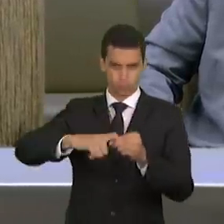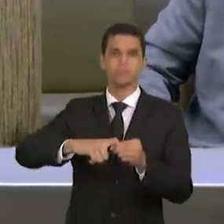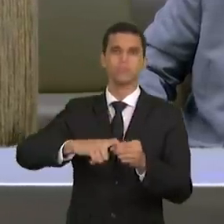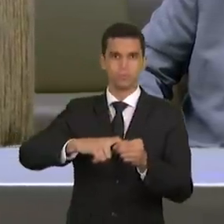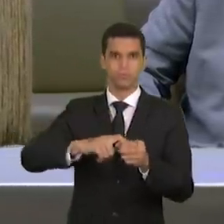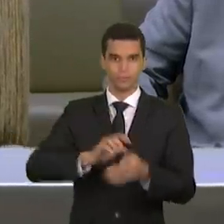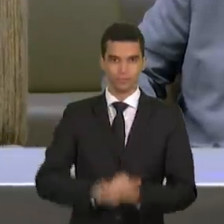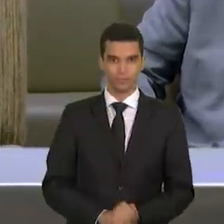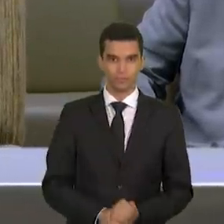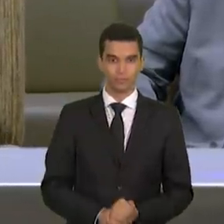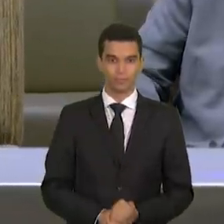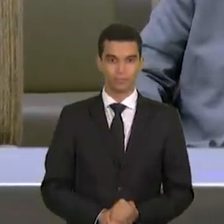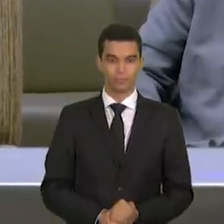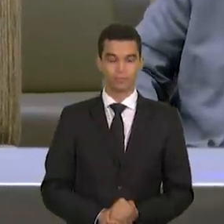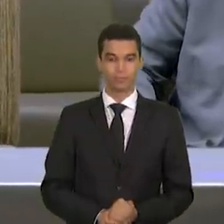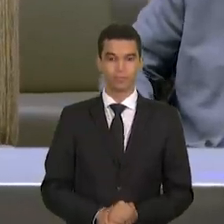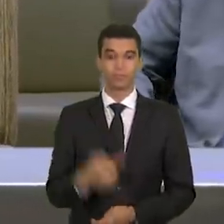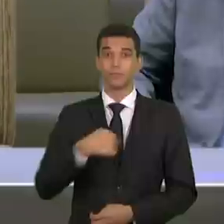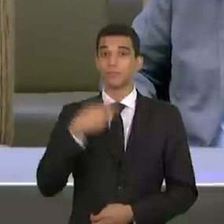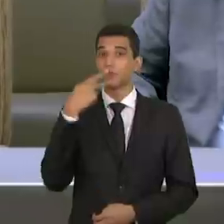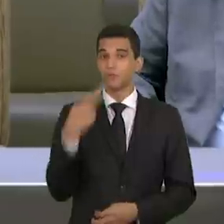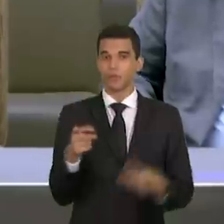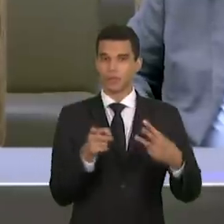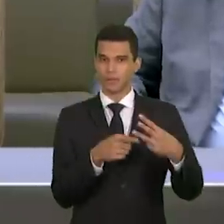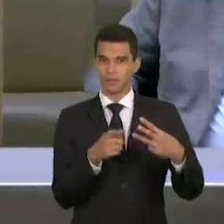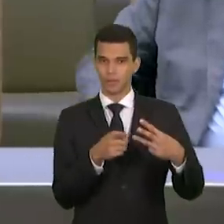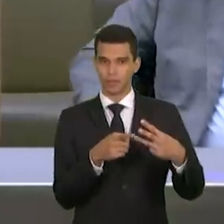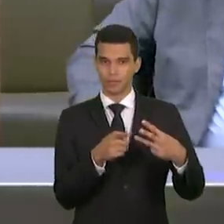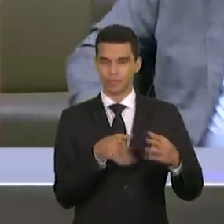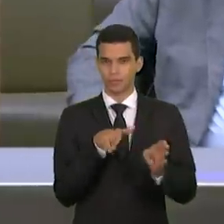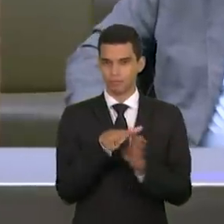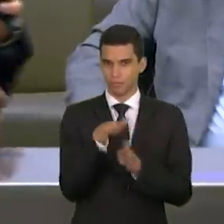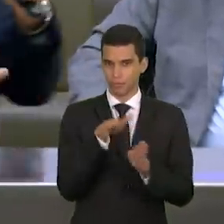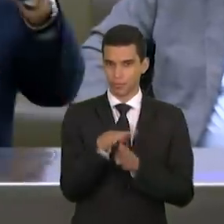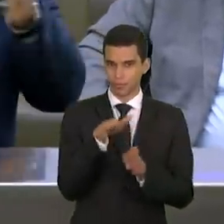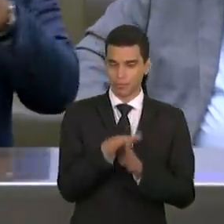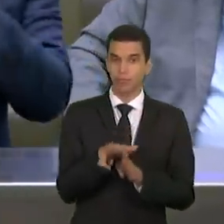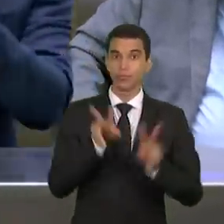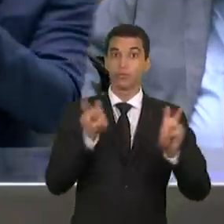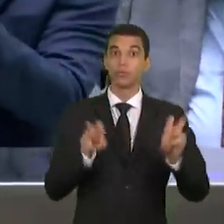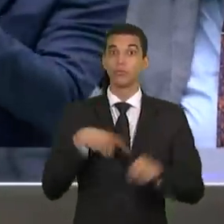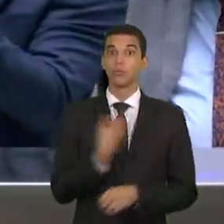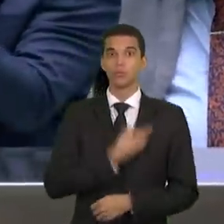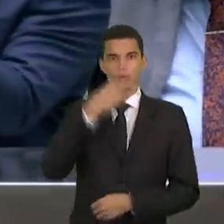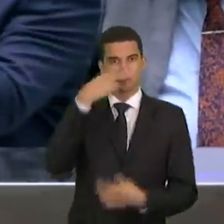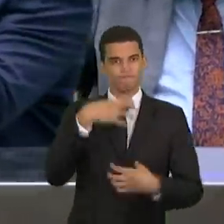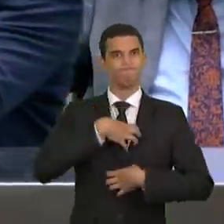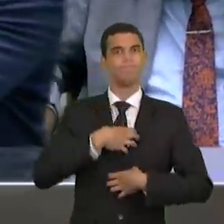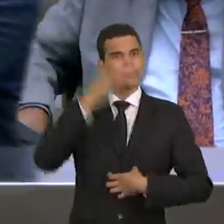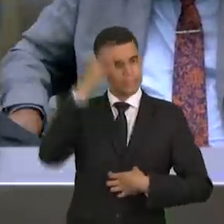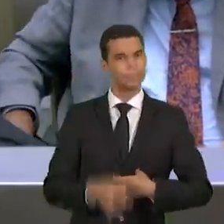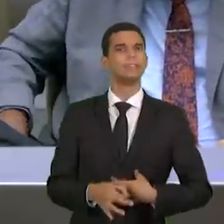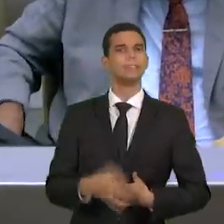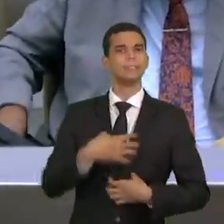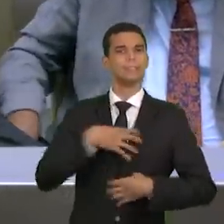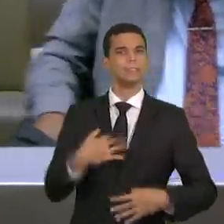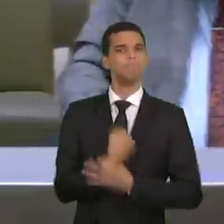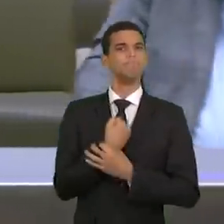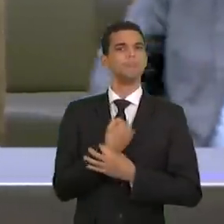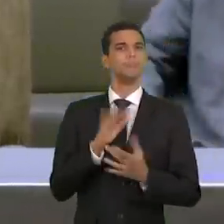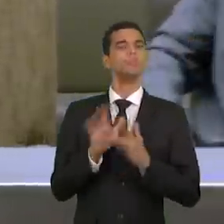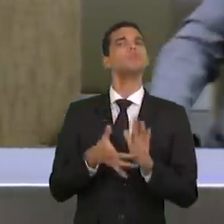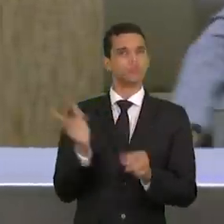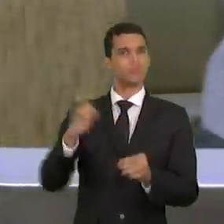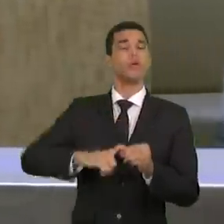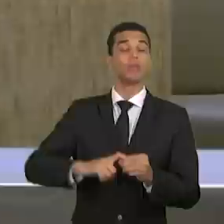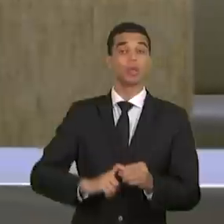essa primeira, aliás, essa terceira advertência sobre esta convicção de que ele está voltando, surge aqui uma pergunta